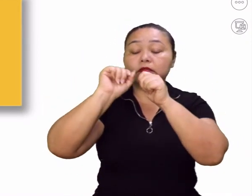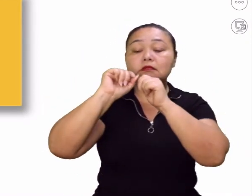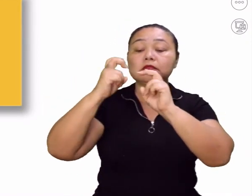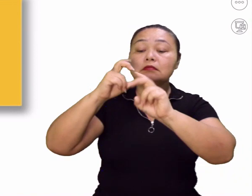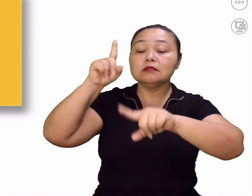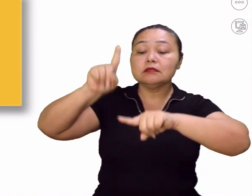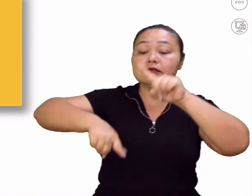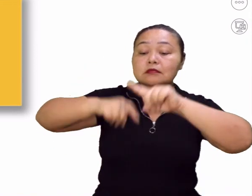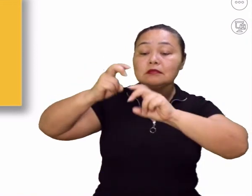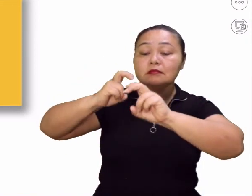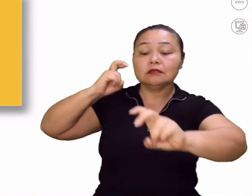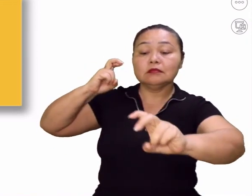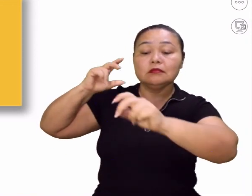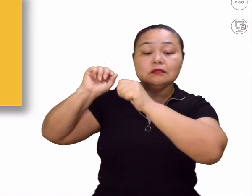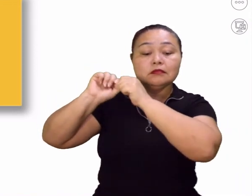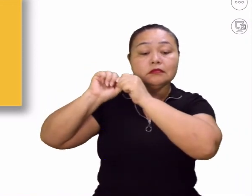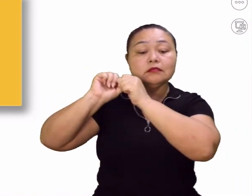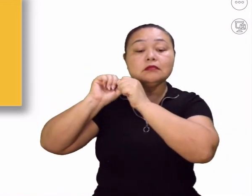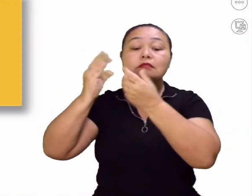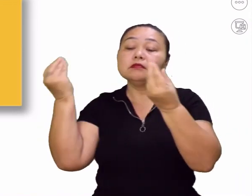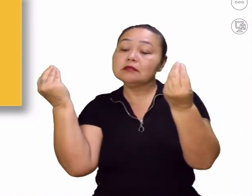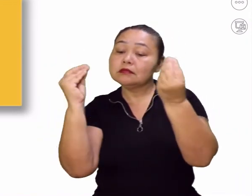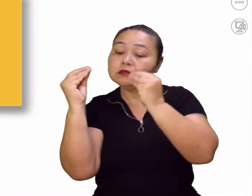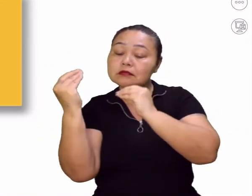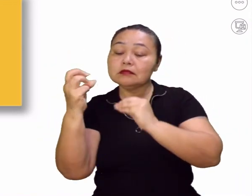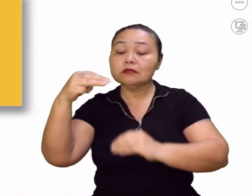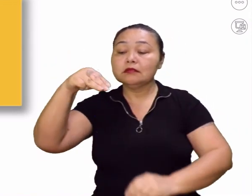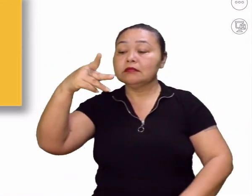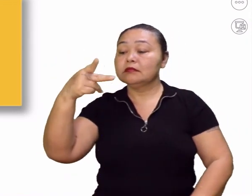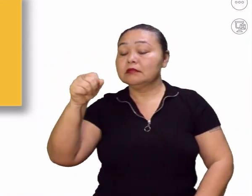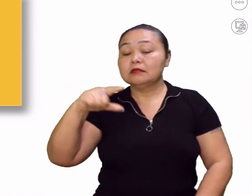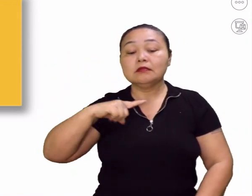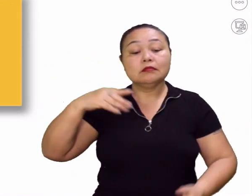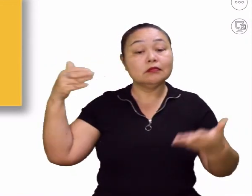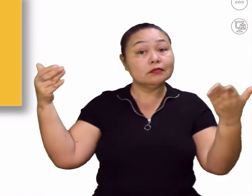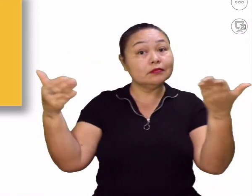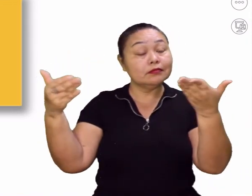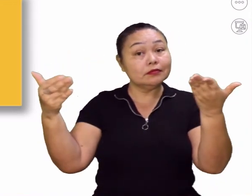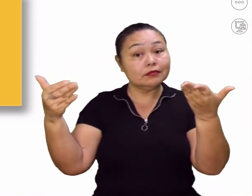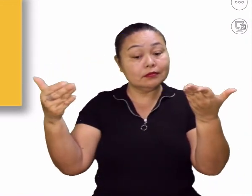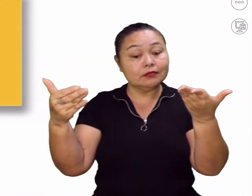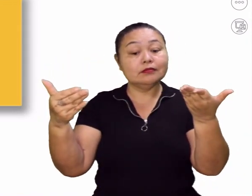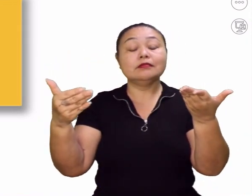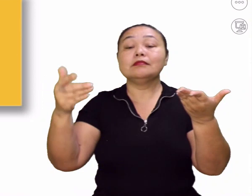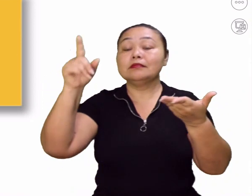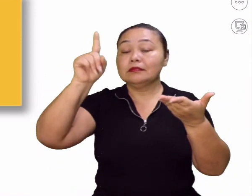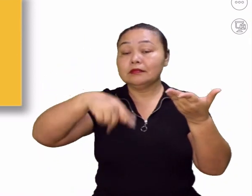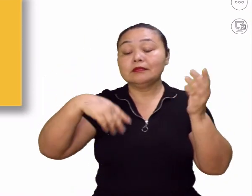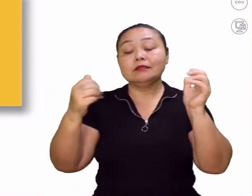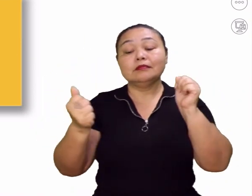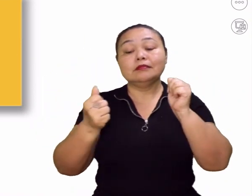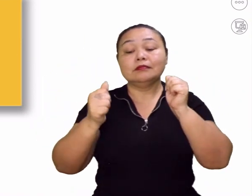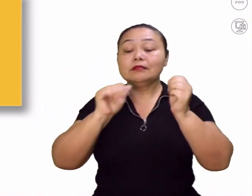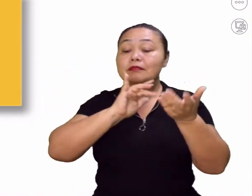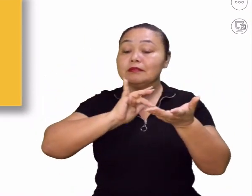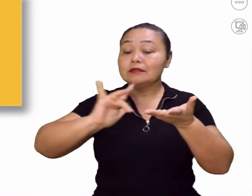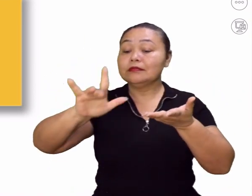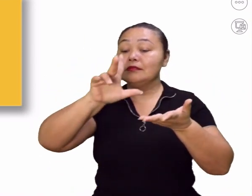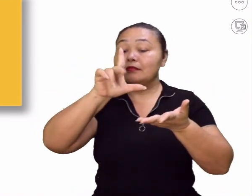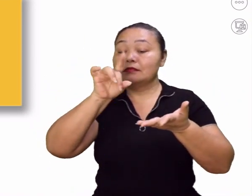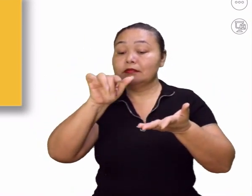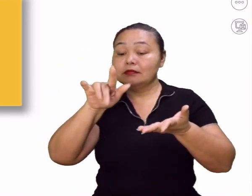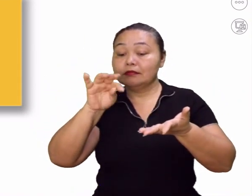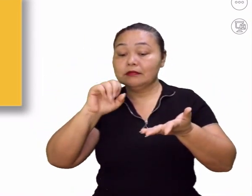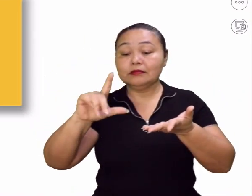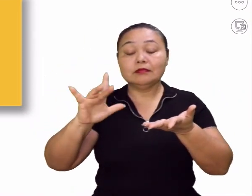instrumentos, elementos dos mapas e a cartografia da atualidade, que é a cartografia digital.